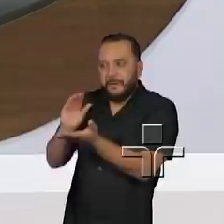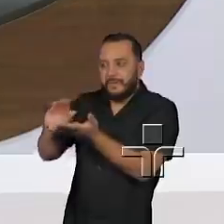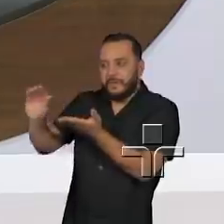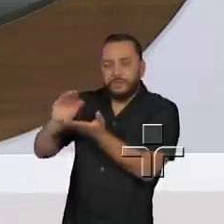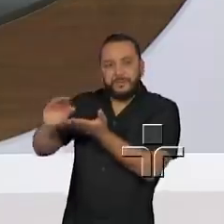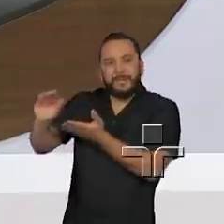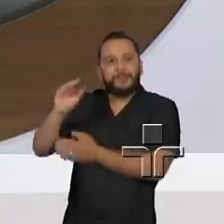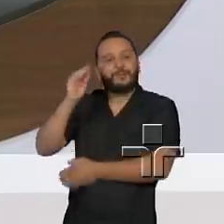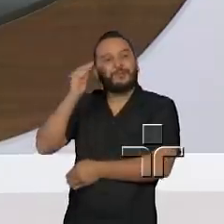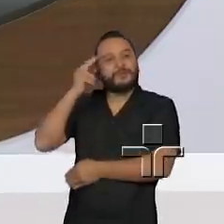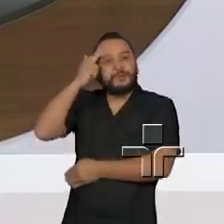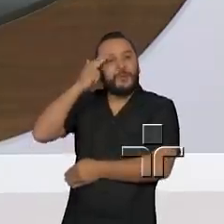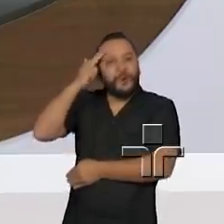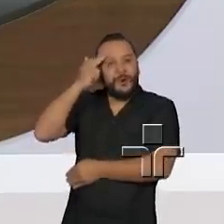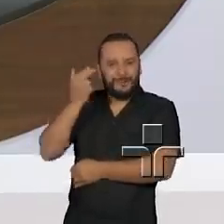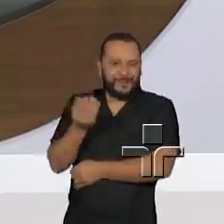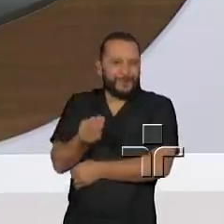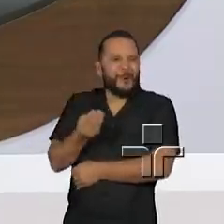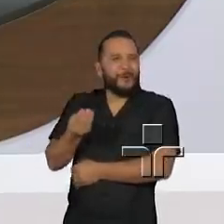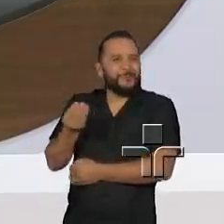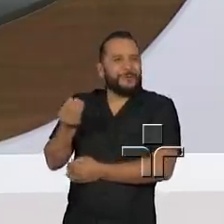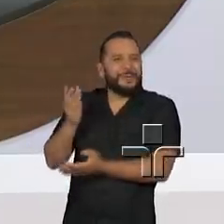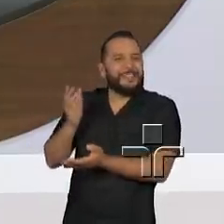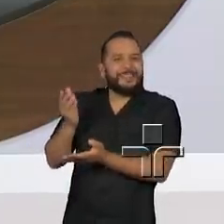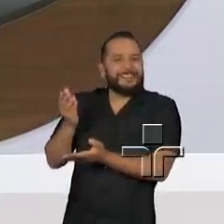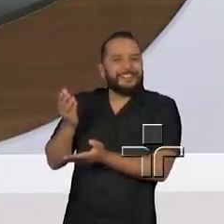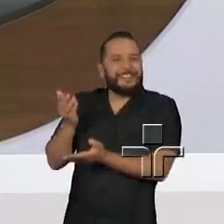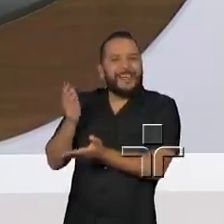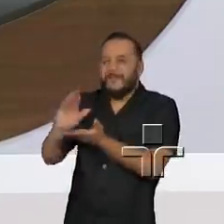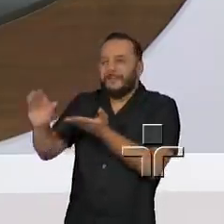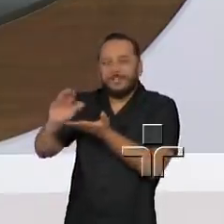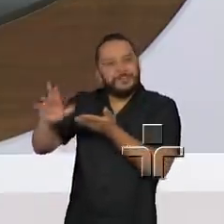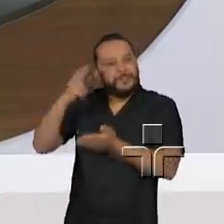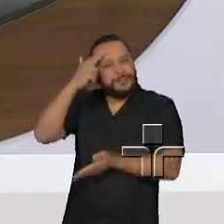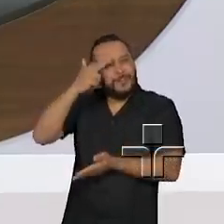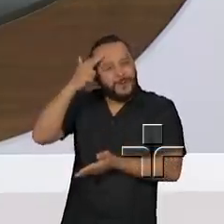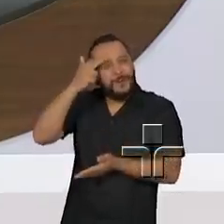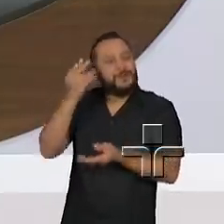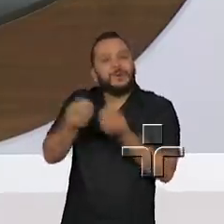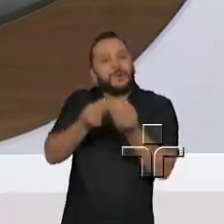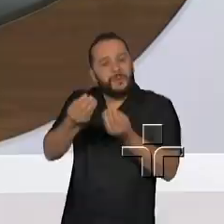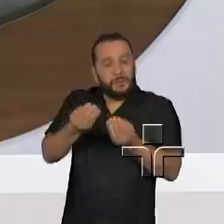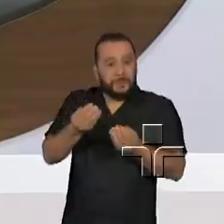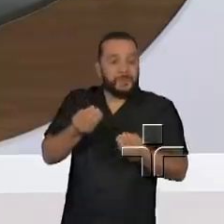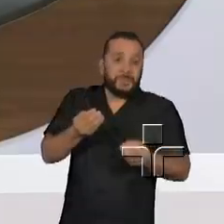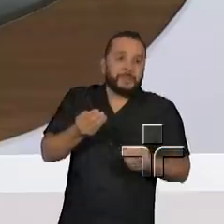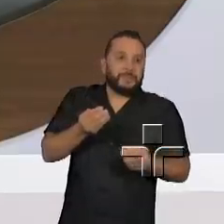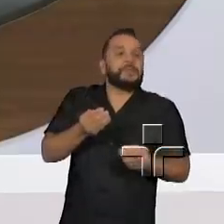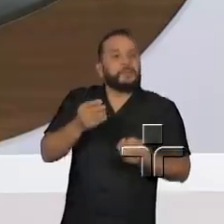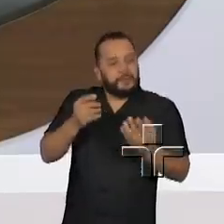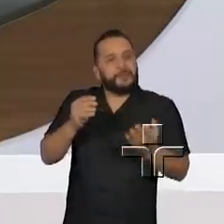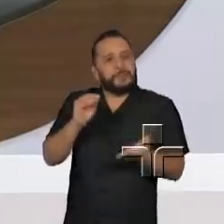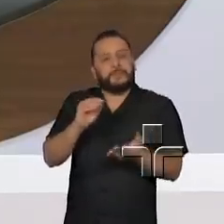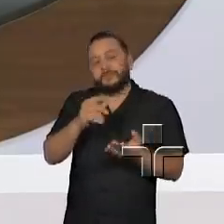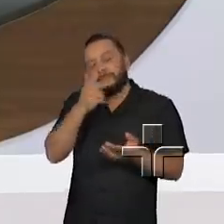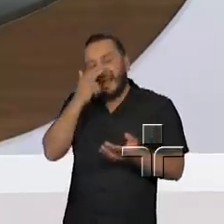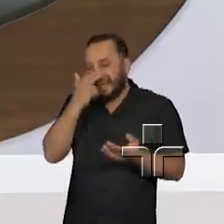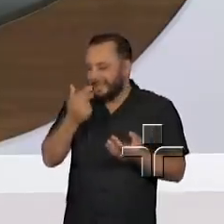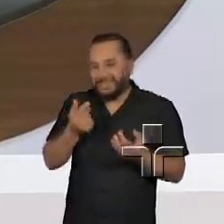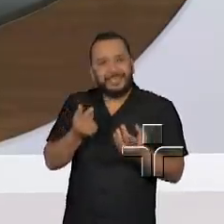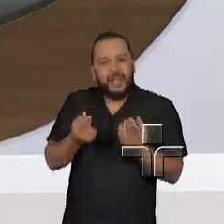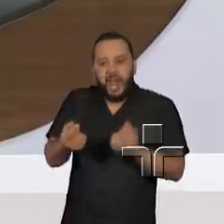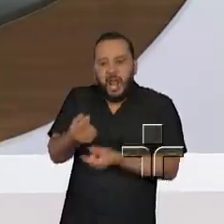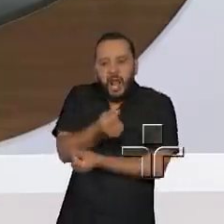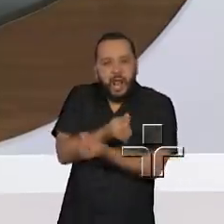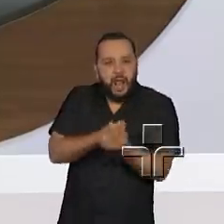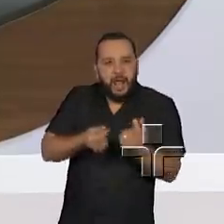sonho. Fala um pouquinho para a gente sobre isso. Inclusive, é uma coisa interessante, você diz a mercantilização da palavra sonho, né?